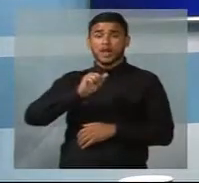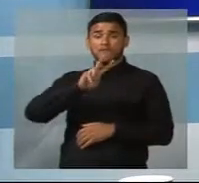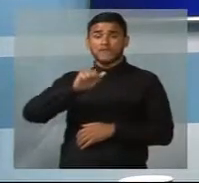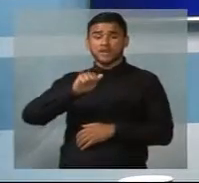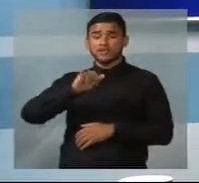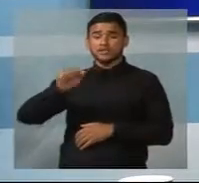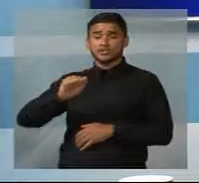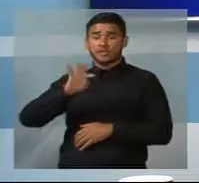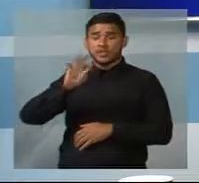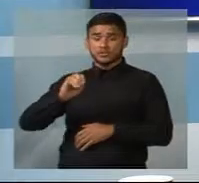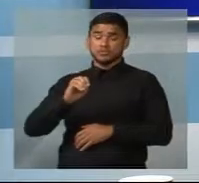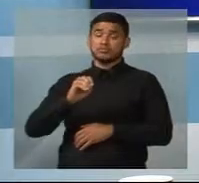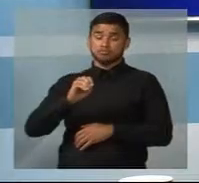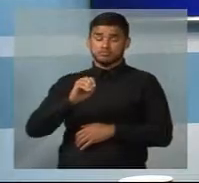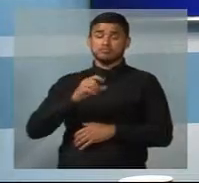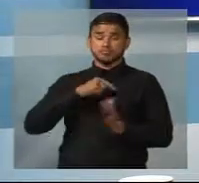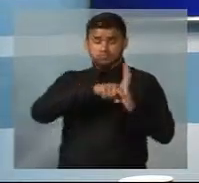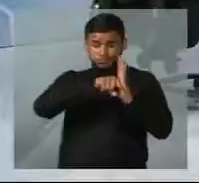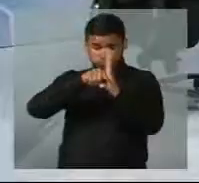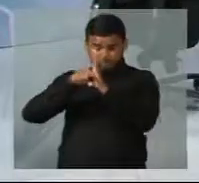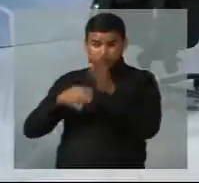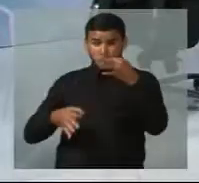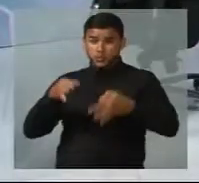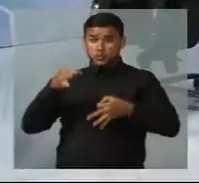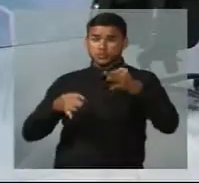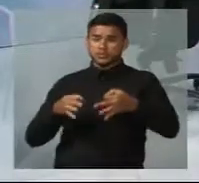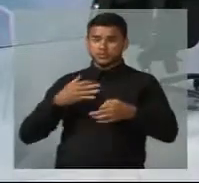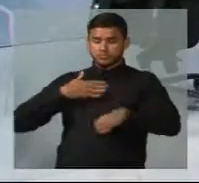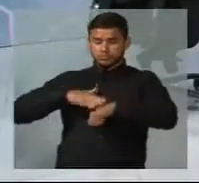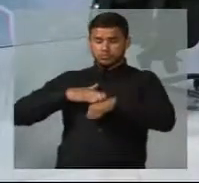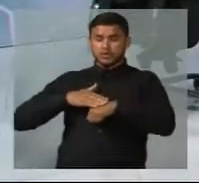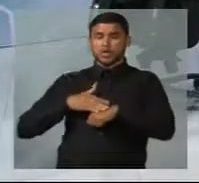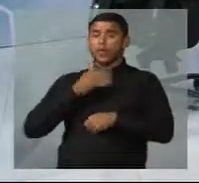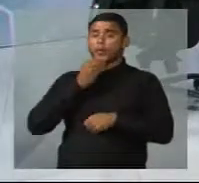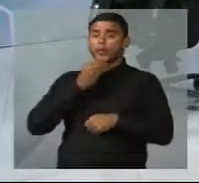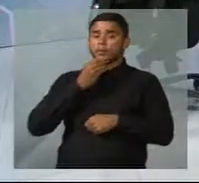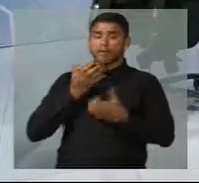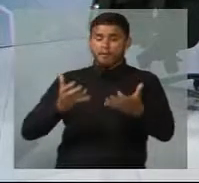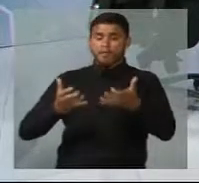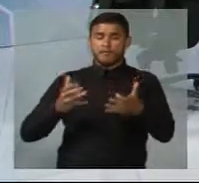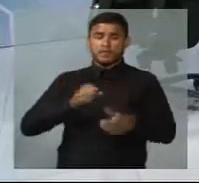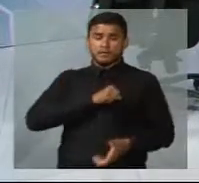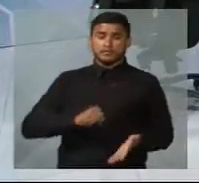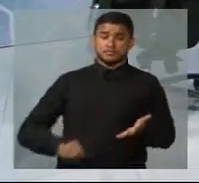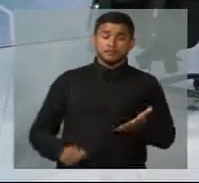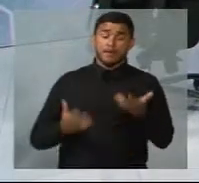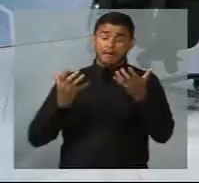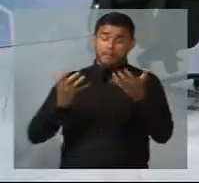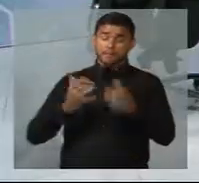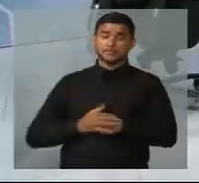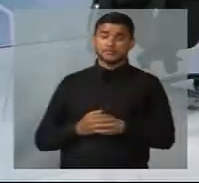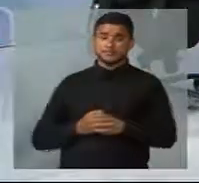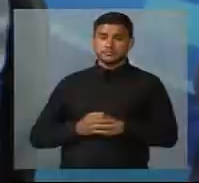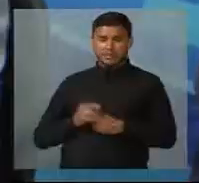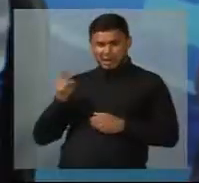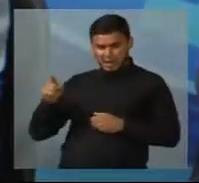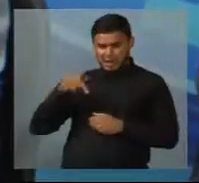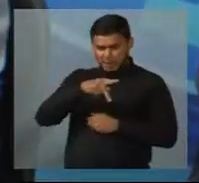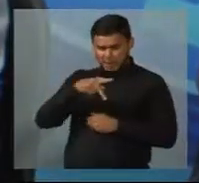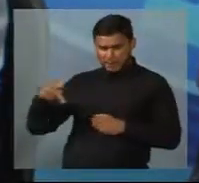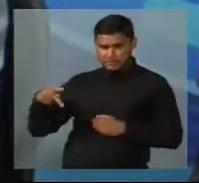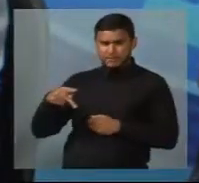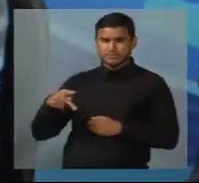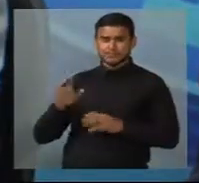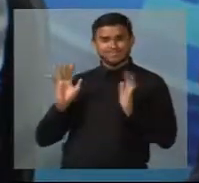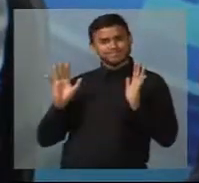ter um mandato para poder se precaver, se prevenir dentro do foro privilegiado. Ele já teria declinado que não iria para uma